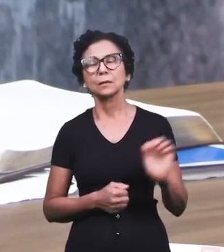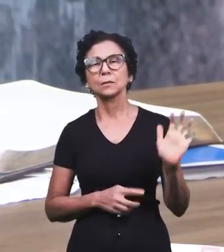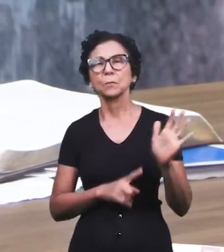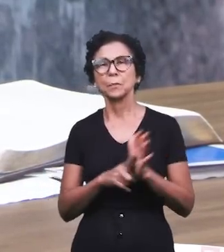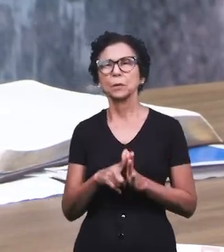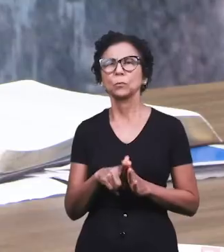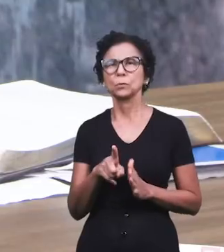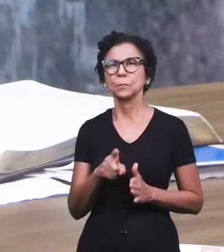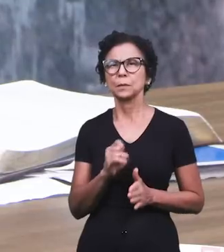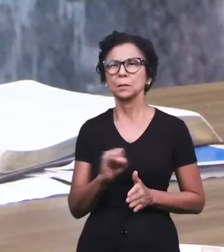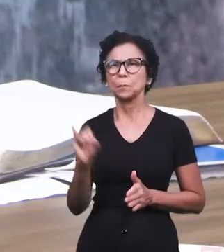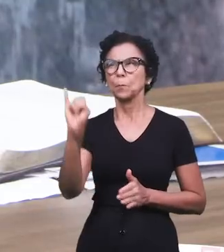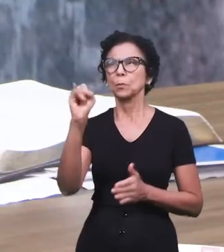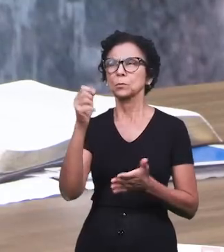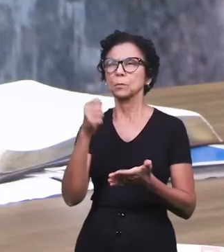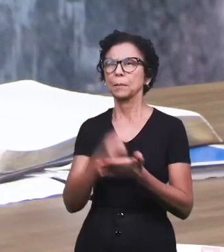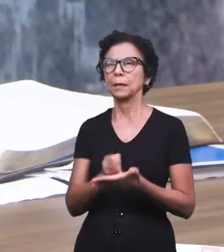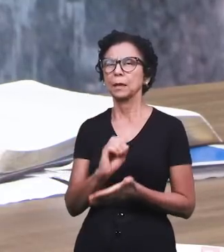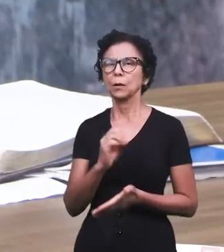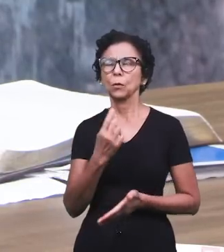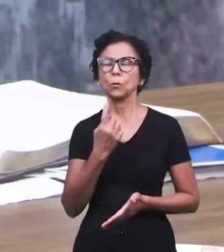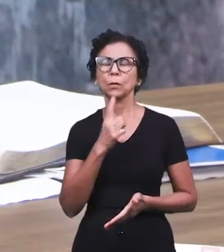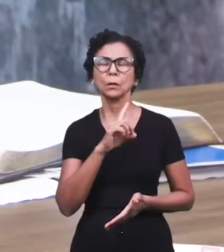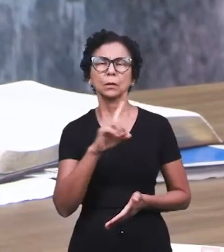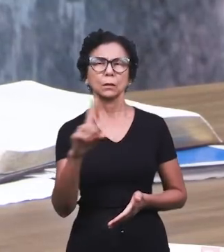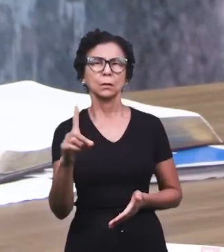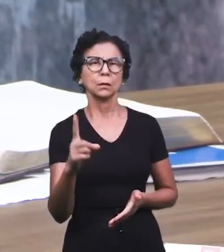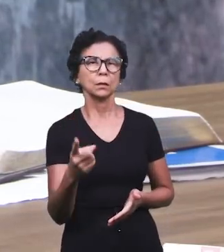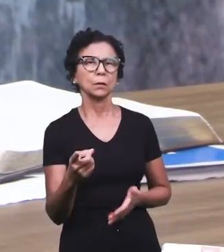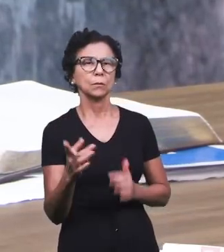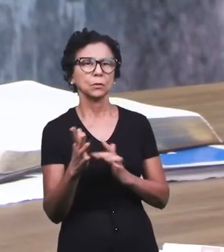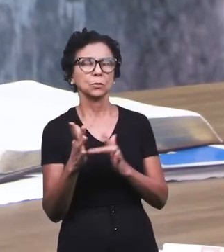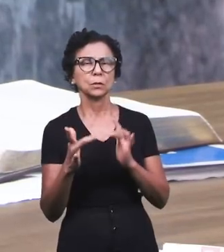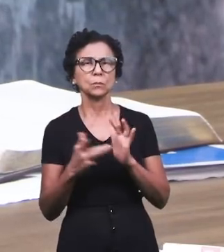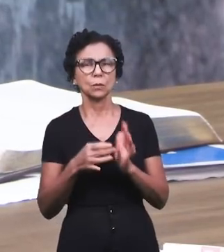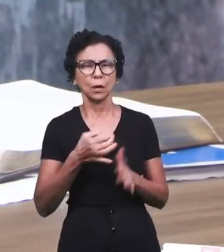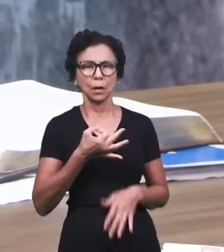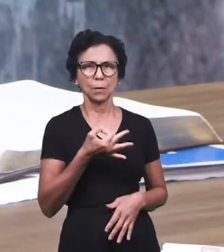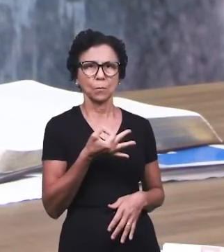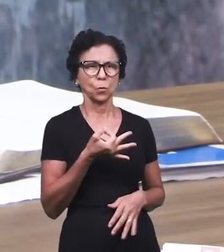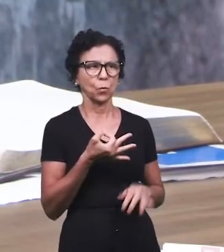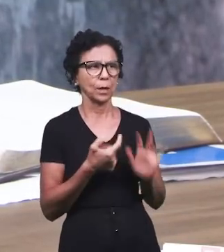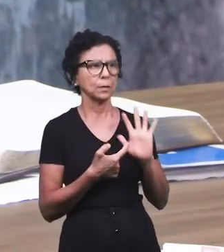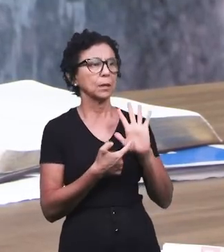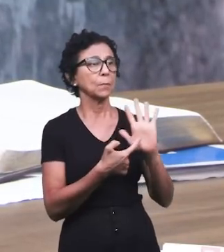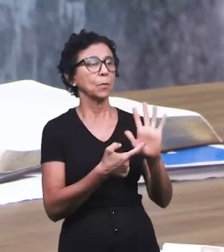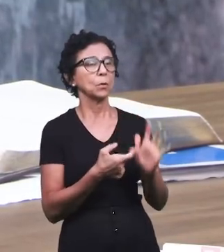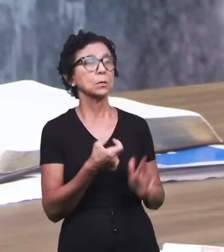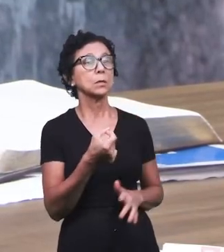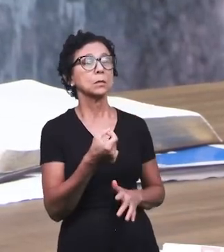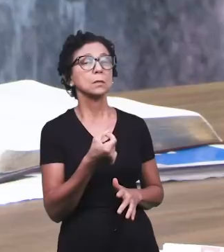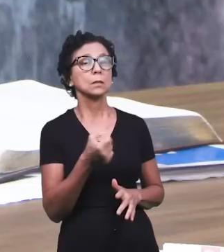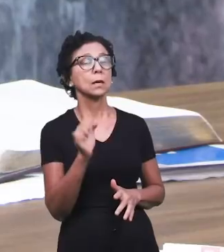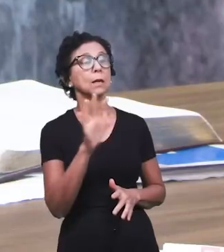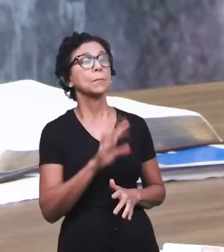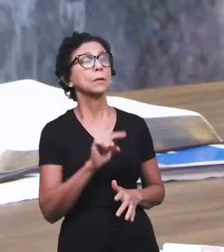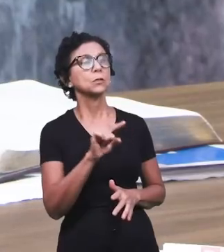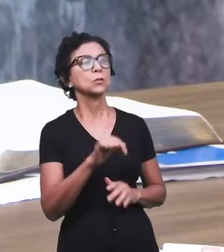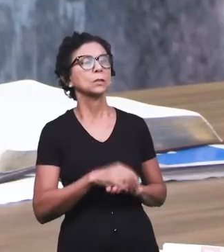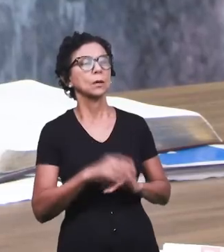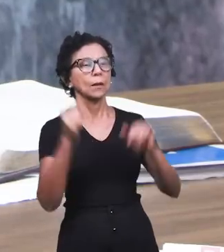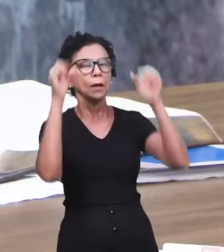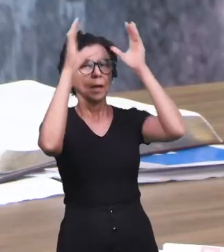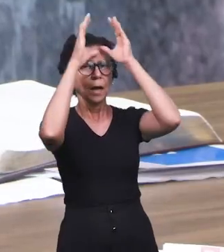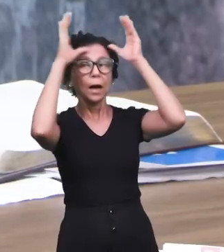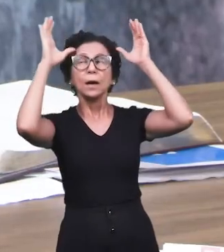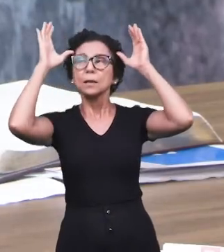tem aquele episódio em que Jesus apresenta a moeda e pergunta, de quem é esse efígie, de quem é esse rosto? É de César. Então dá a